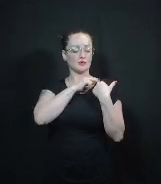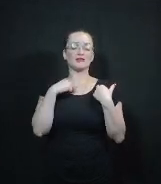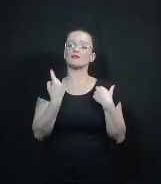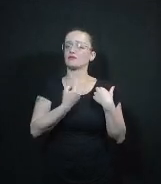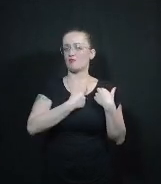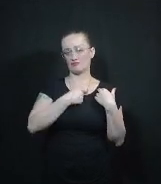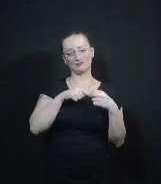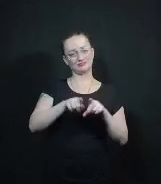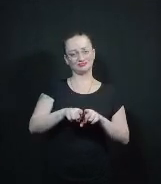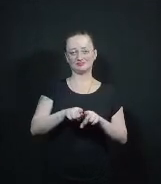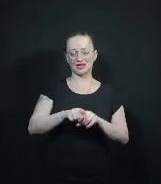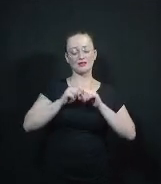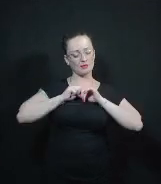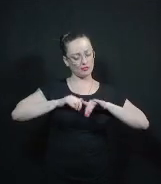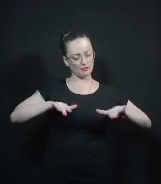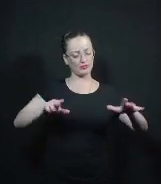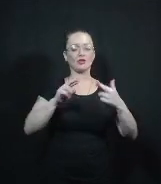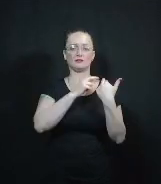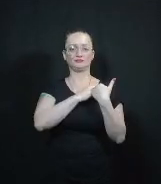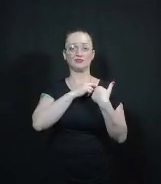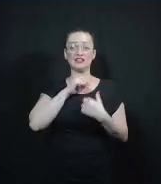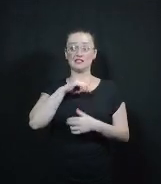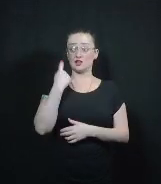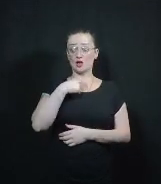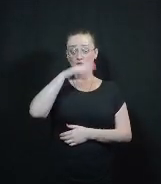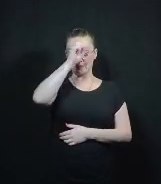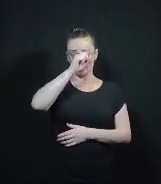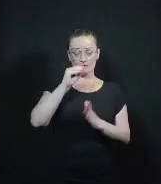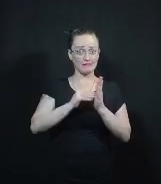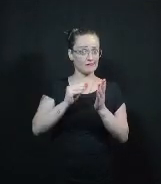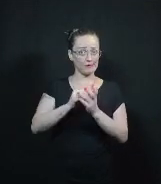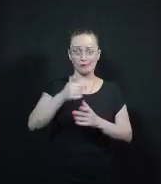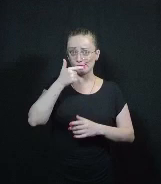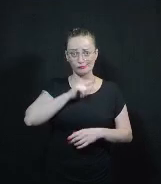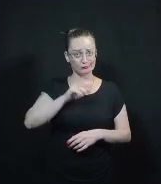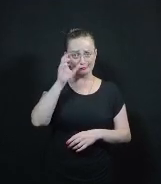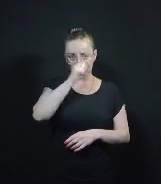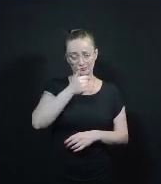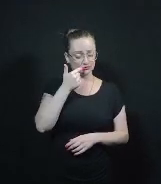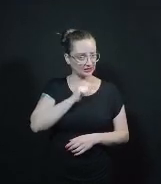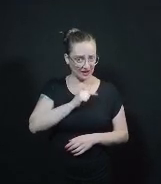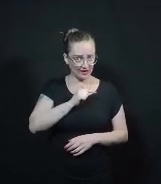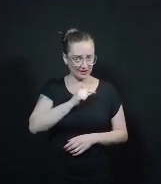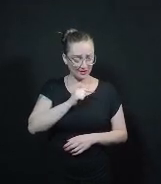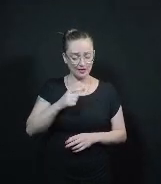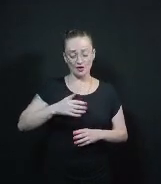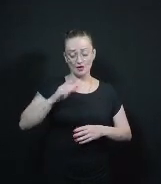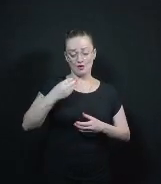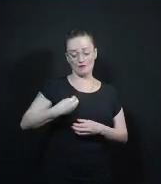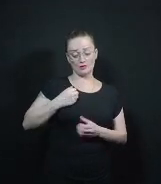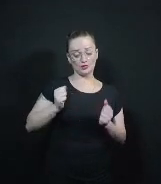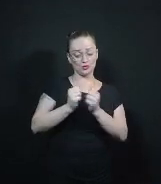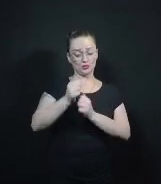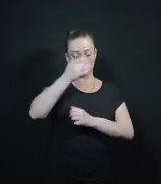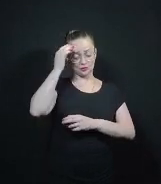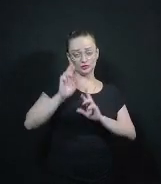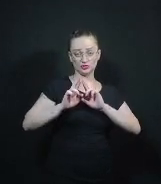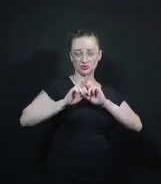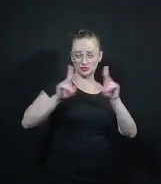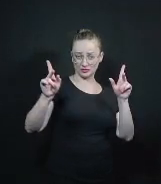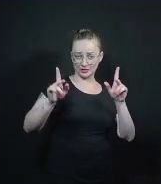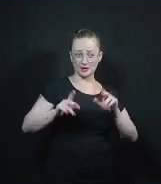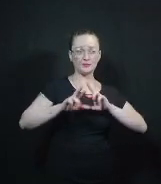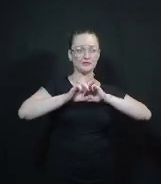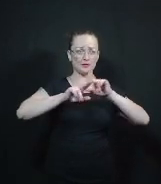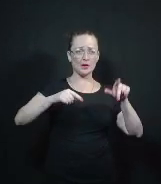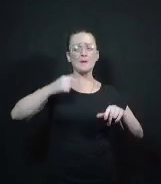por ele está distribuída. Se a gente não aprender a conviver com o diferente, e aí eu estou falando do diferente, o plural, a pessoa que